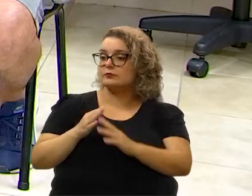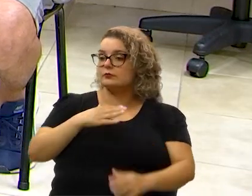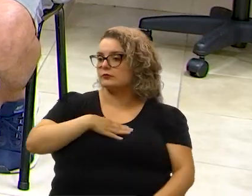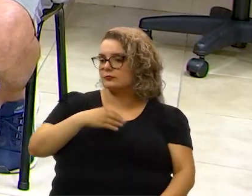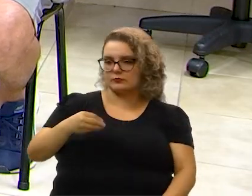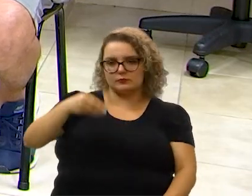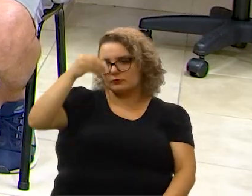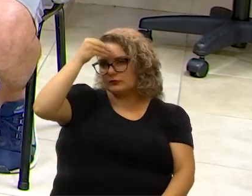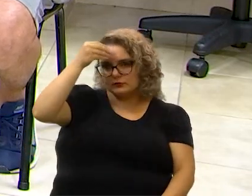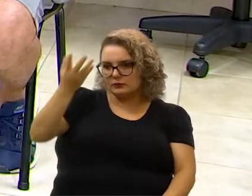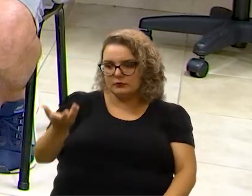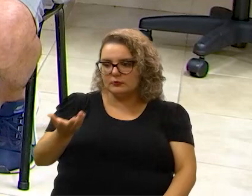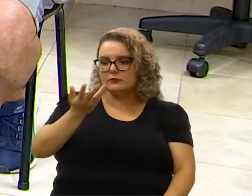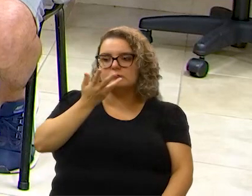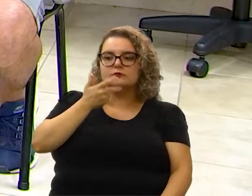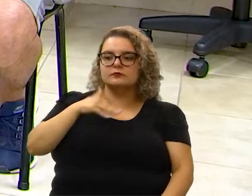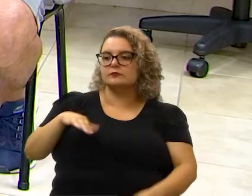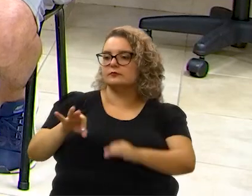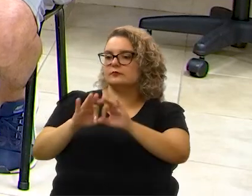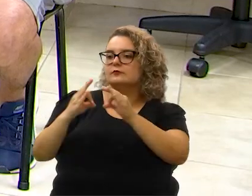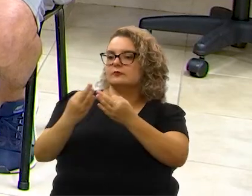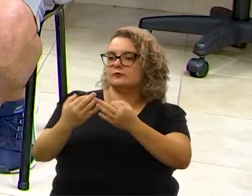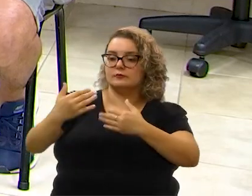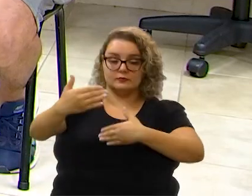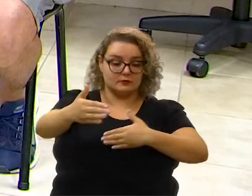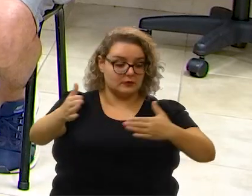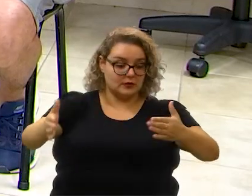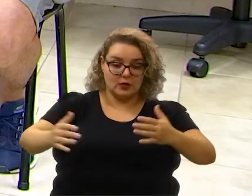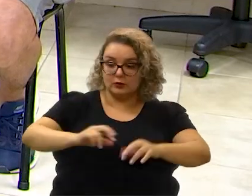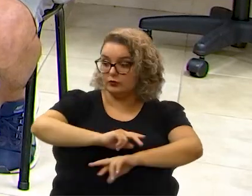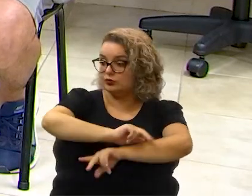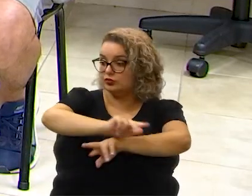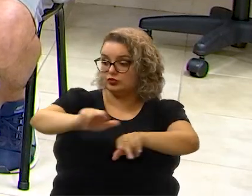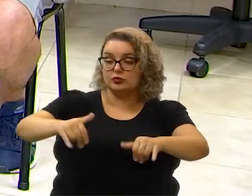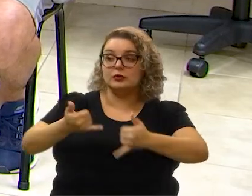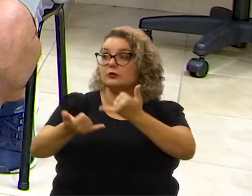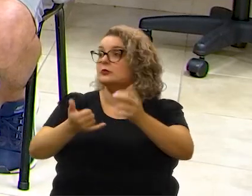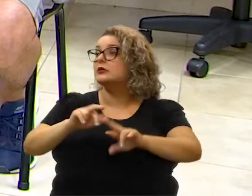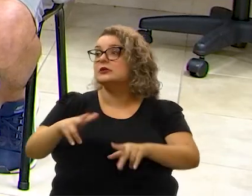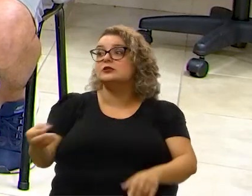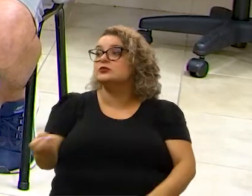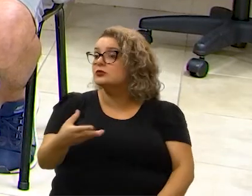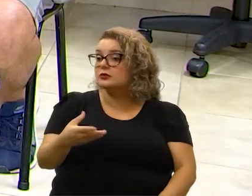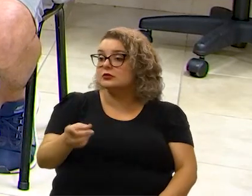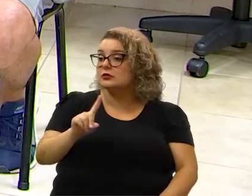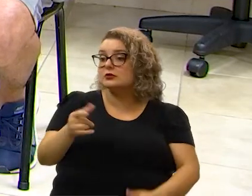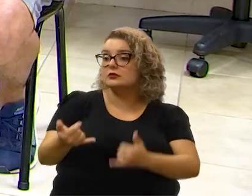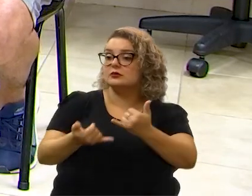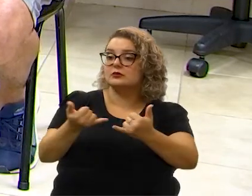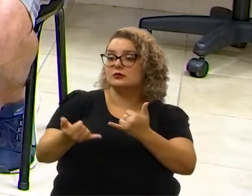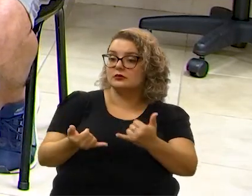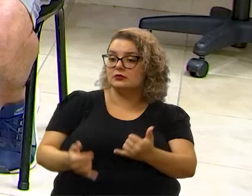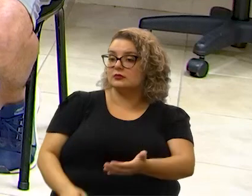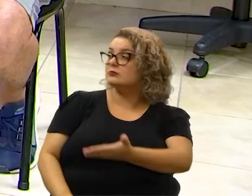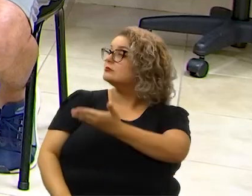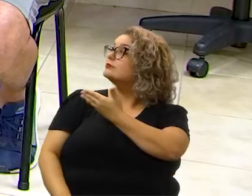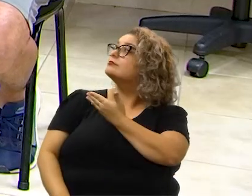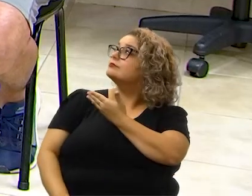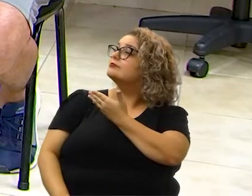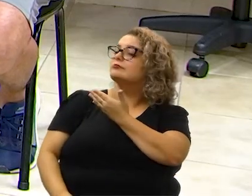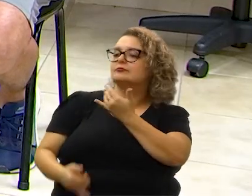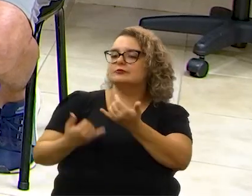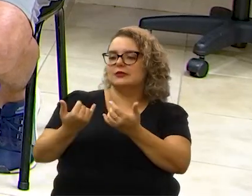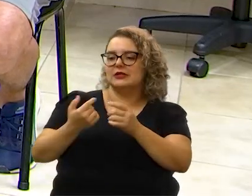com filhos, sobrinhos, né, com as crianças da família, com caixas de brinquedo e brinquedos novos que não foram brincados. E brinquedos assim,